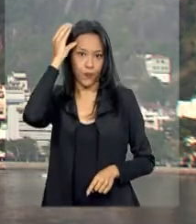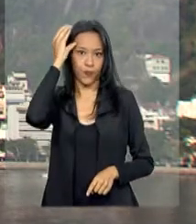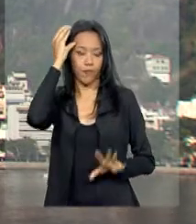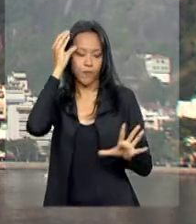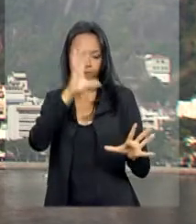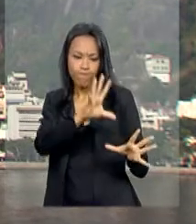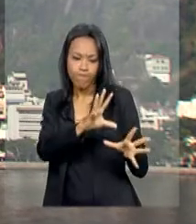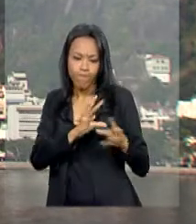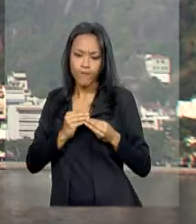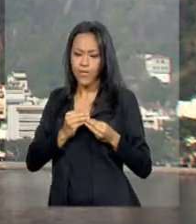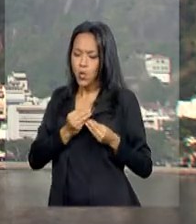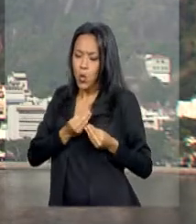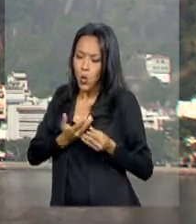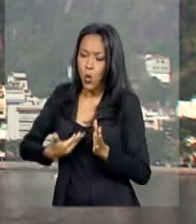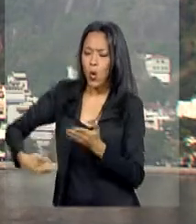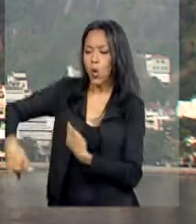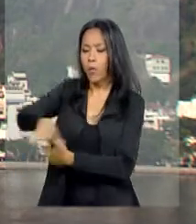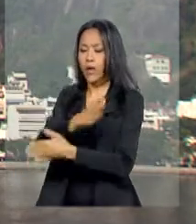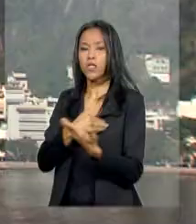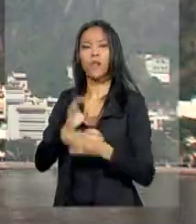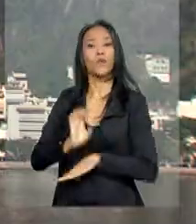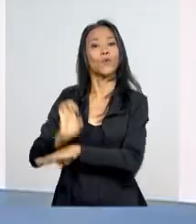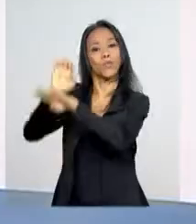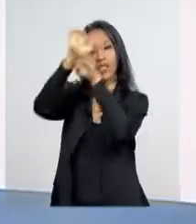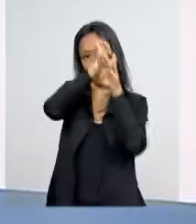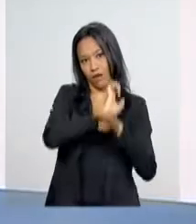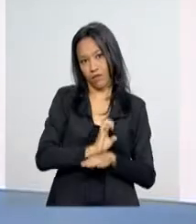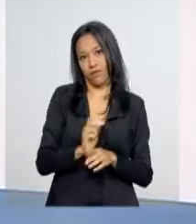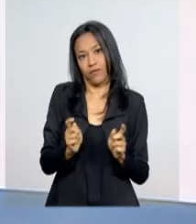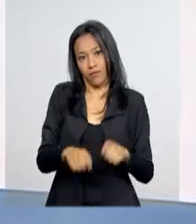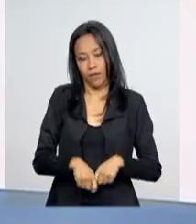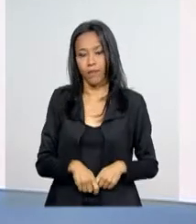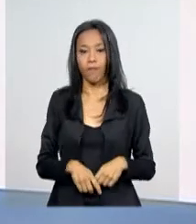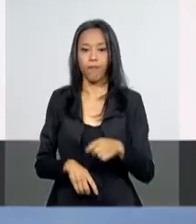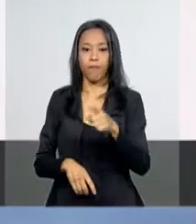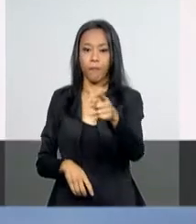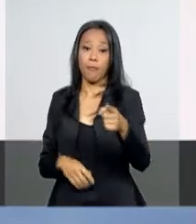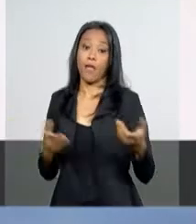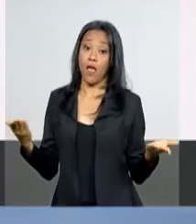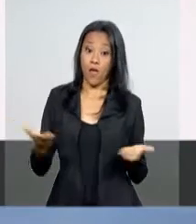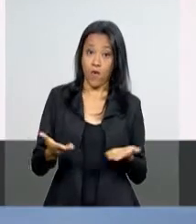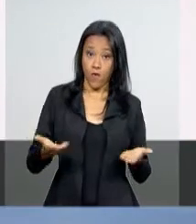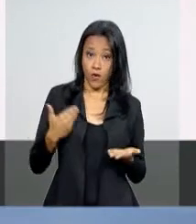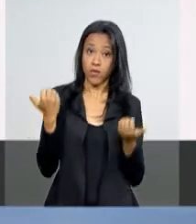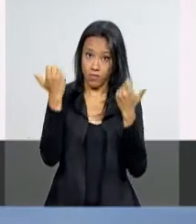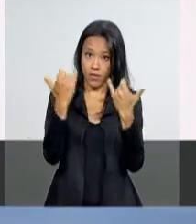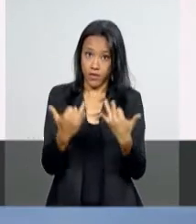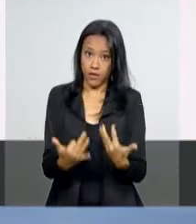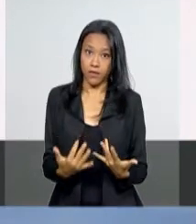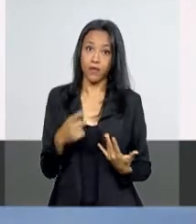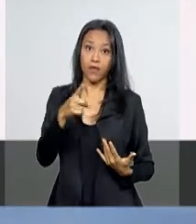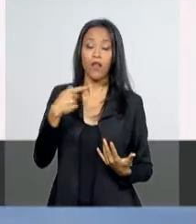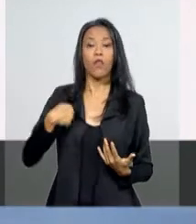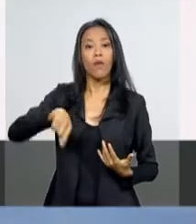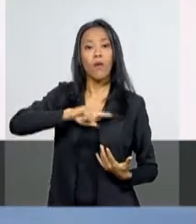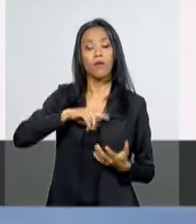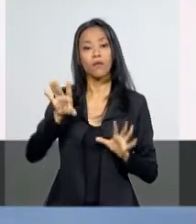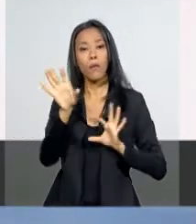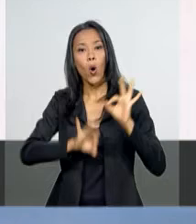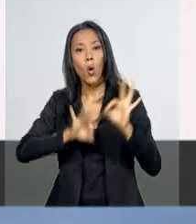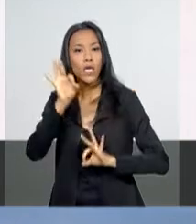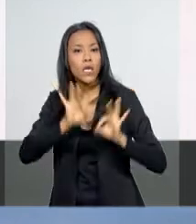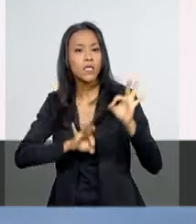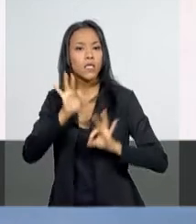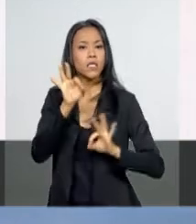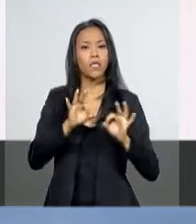ser compartilhado com os outros estados. Agora o que nós estamos tratando de fazer é uma reestruturação de todo o